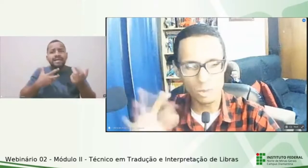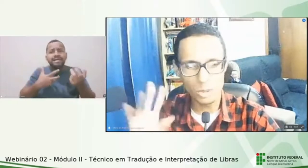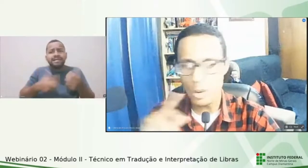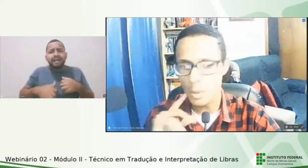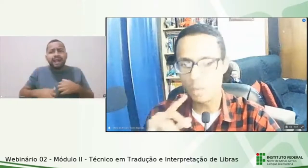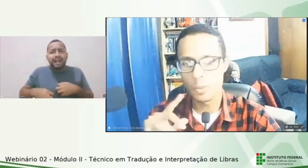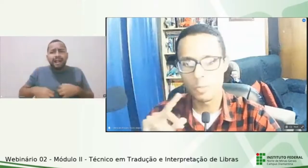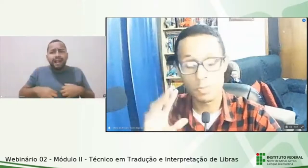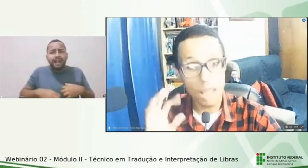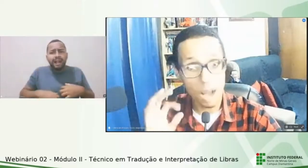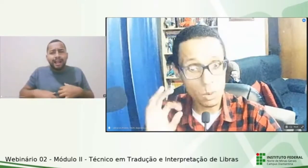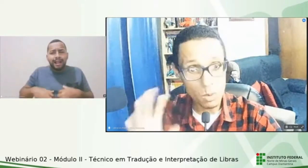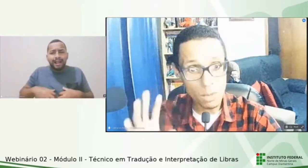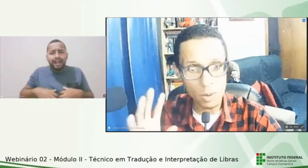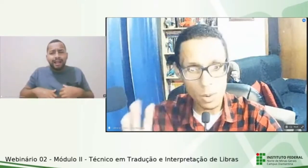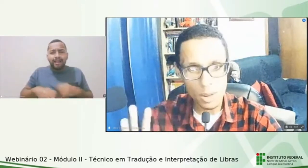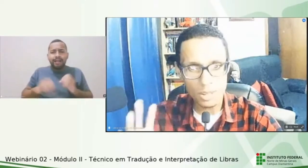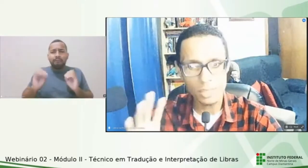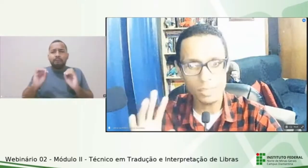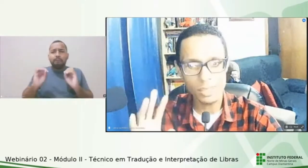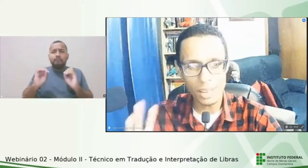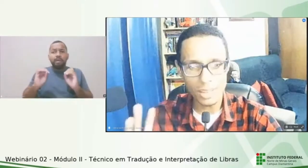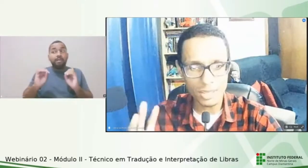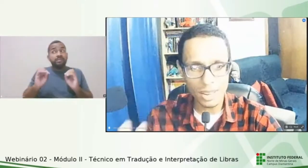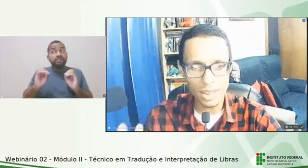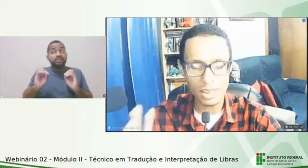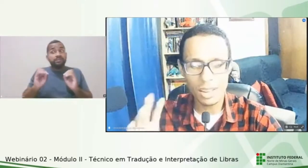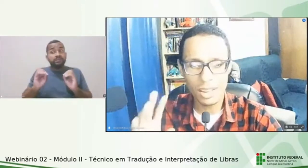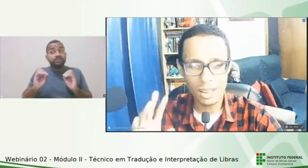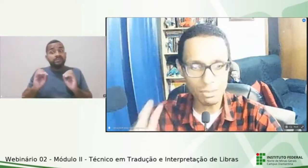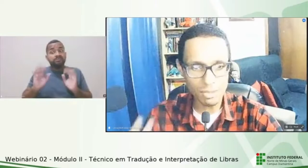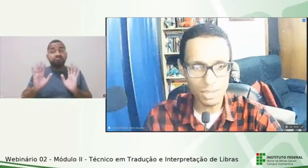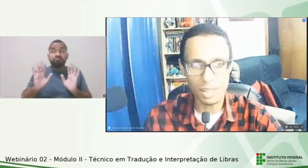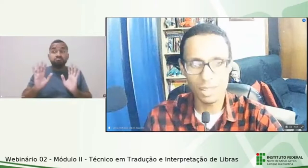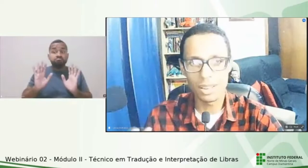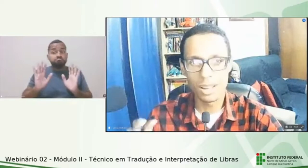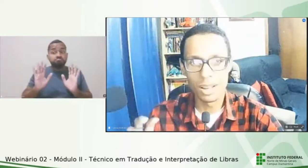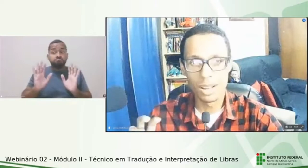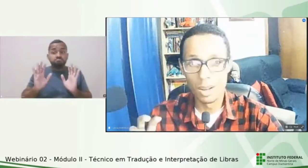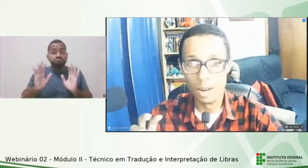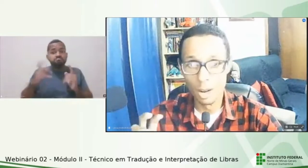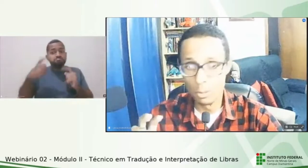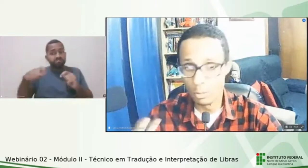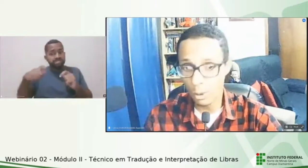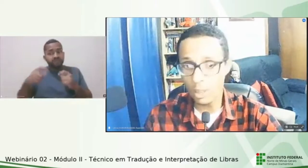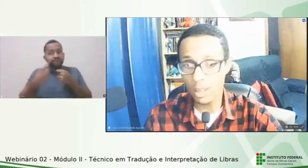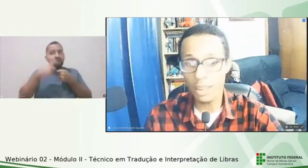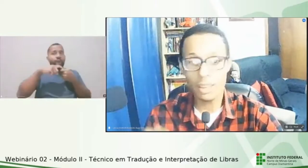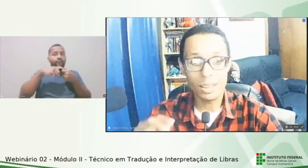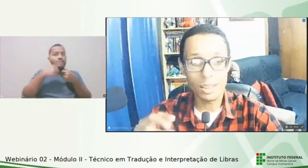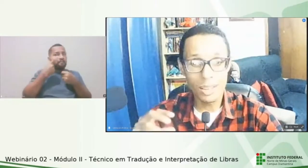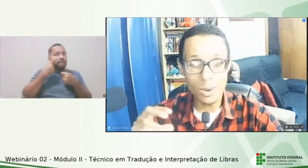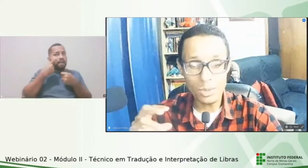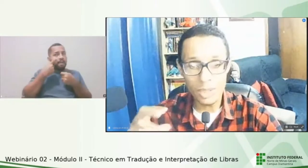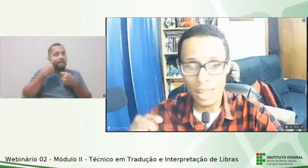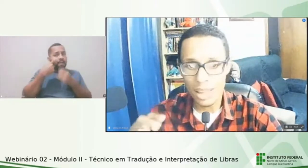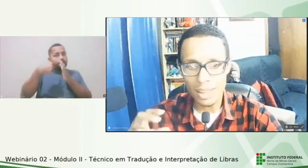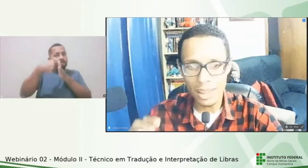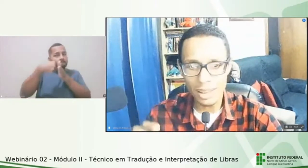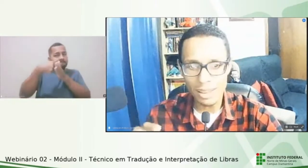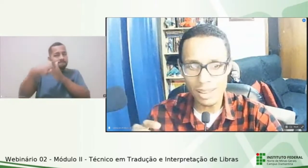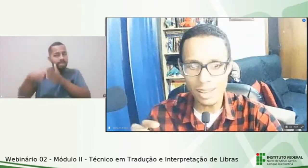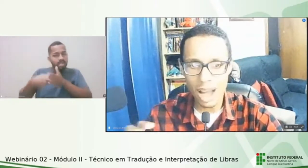não, tá tudo tranquilo. Alguma coisa tem que ser revista. Porque não